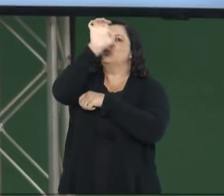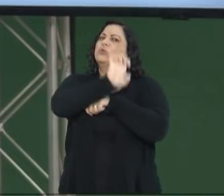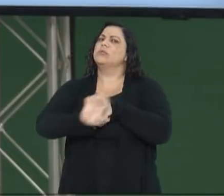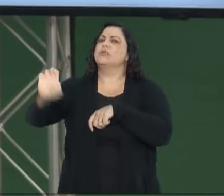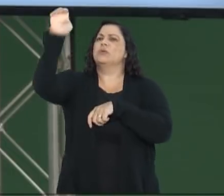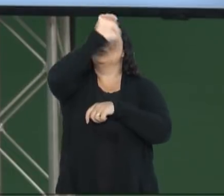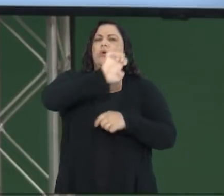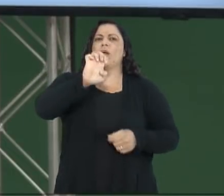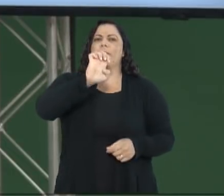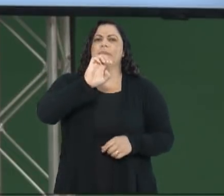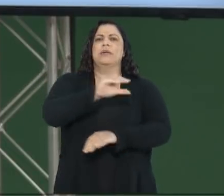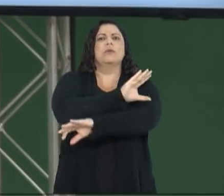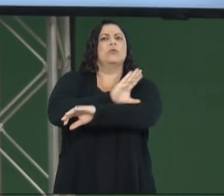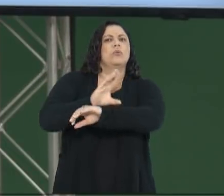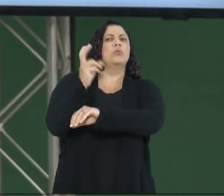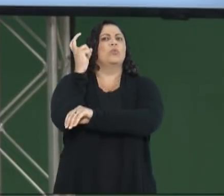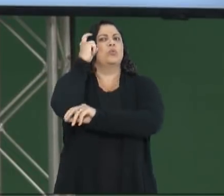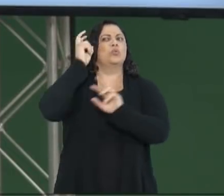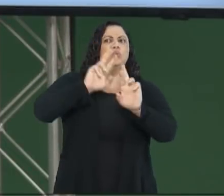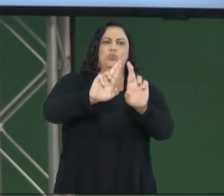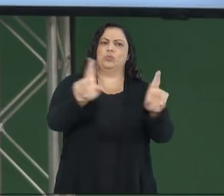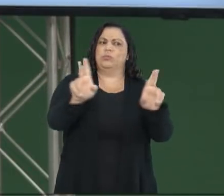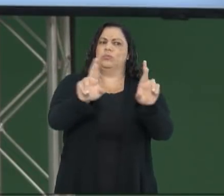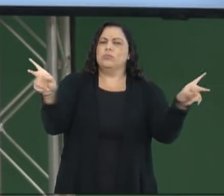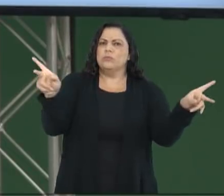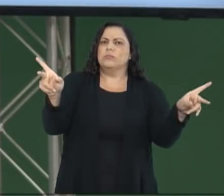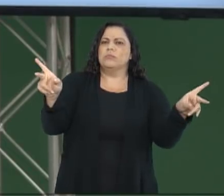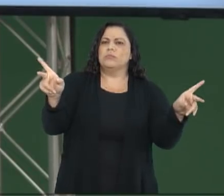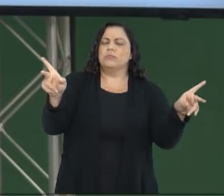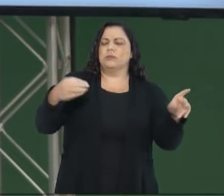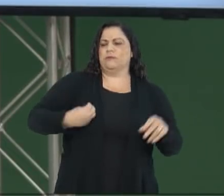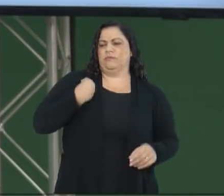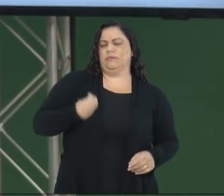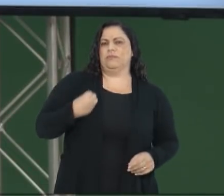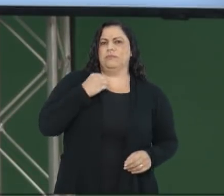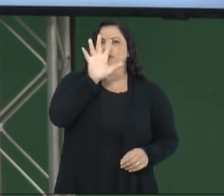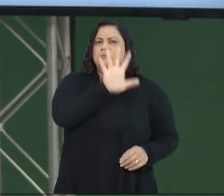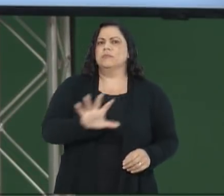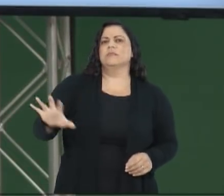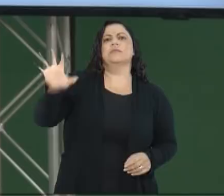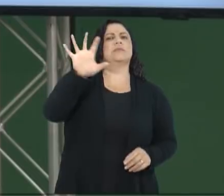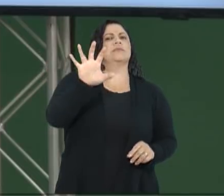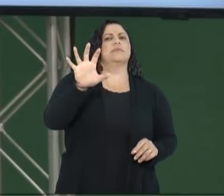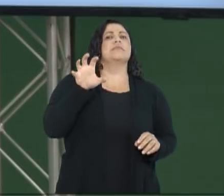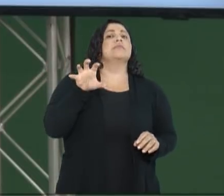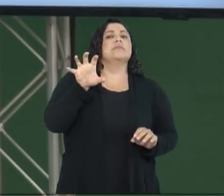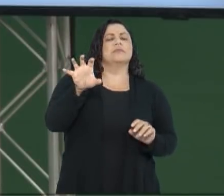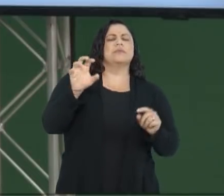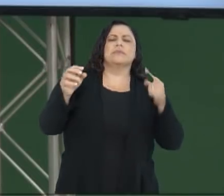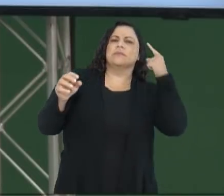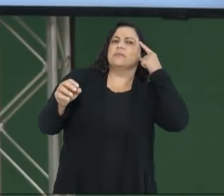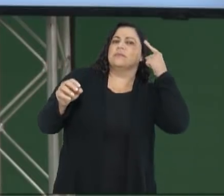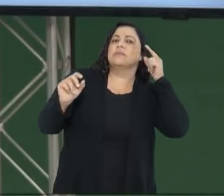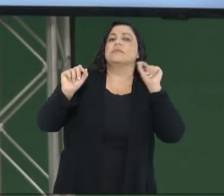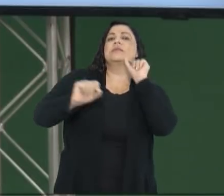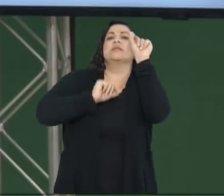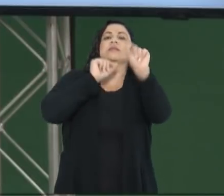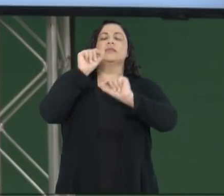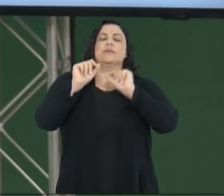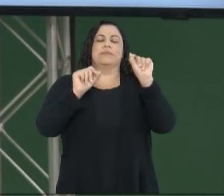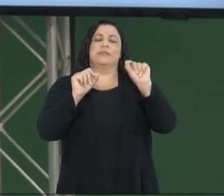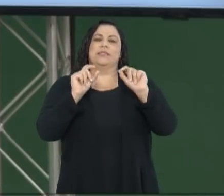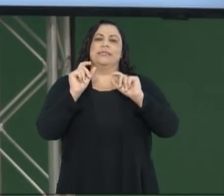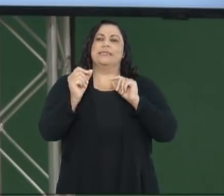culturas vivendo dentro de um mesmo território estabelecido ali para o país. Então, vamos pensar um pouquinho ali nas contribuições,